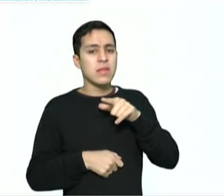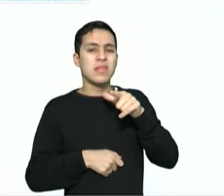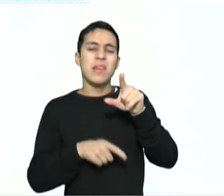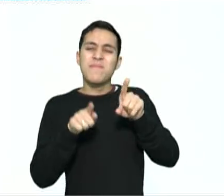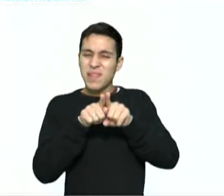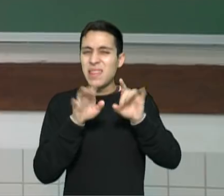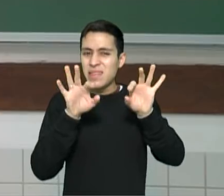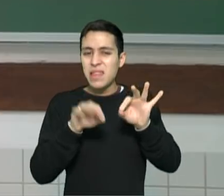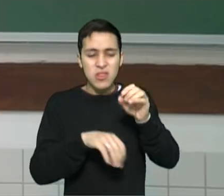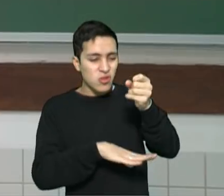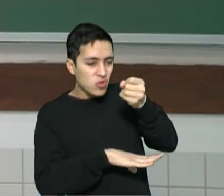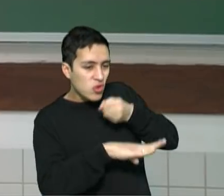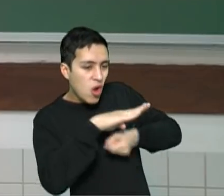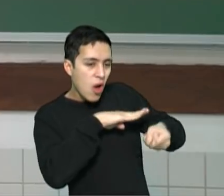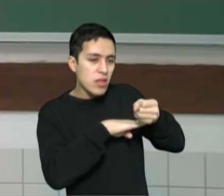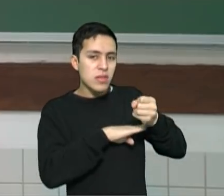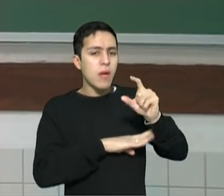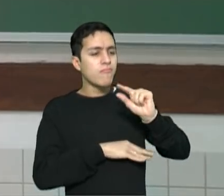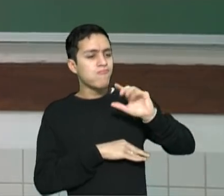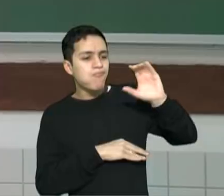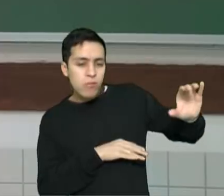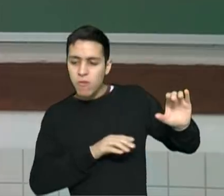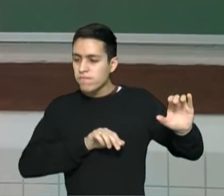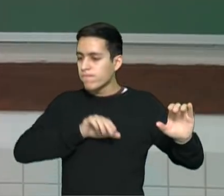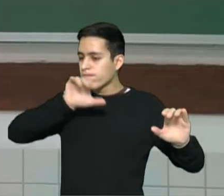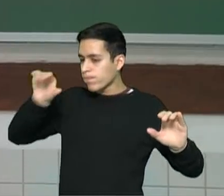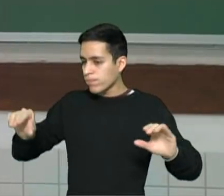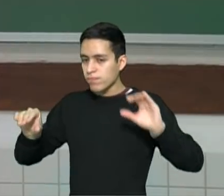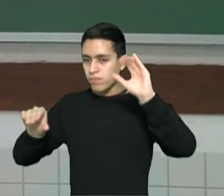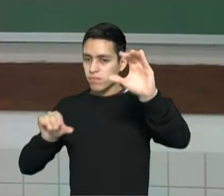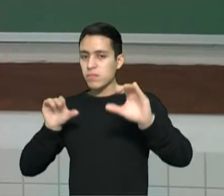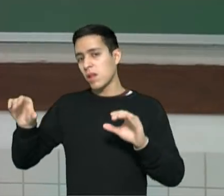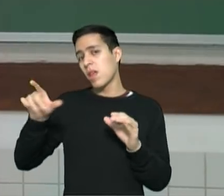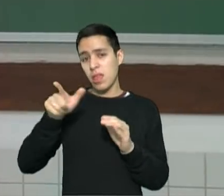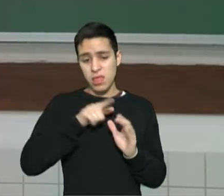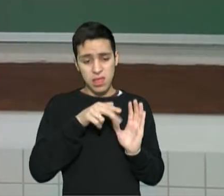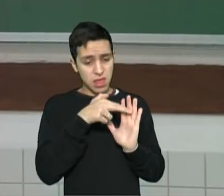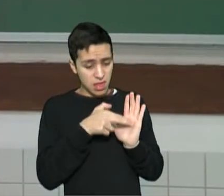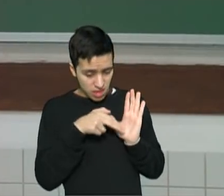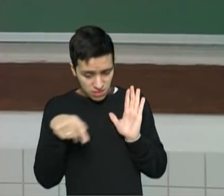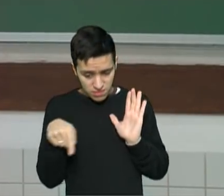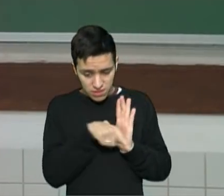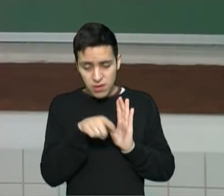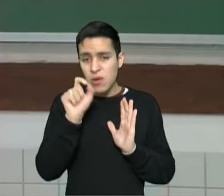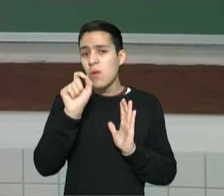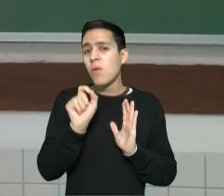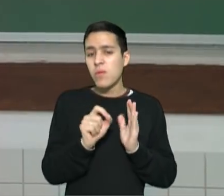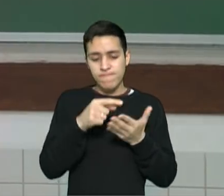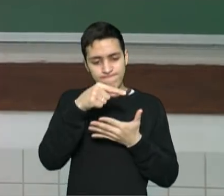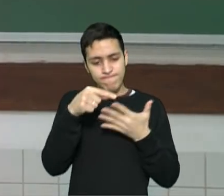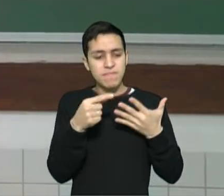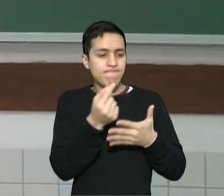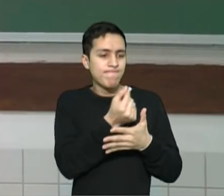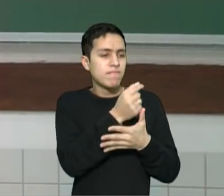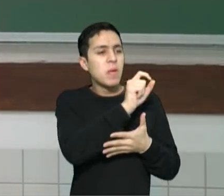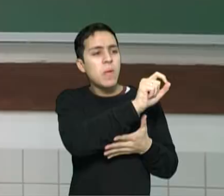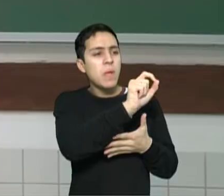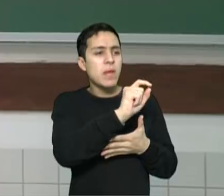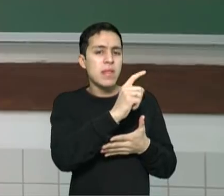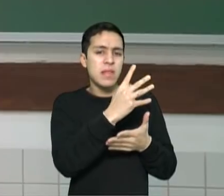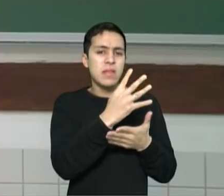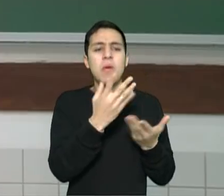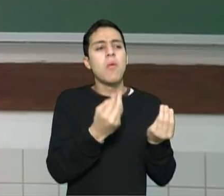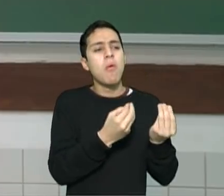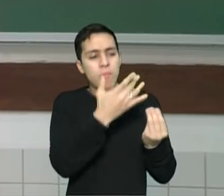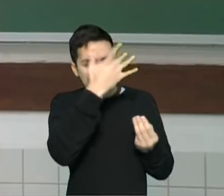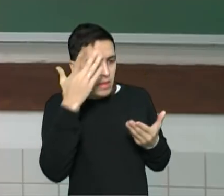que pertence ao FMI vai ter uma cota. E essa cota é estabelecida também pelos seus indicadores econômicos. Taxa de